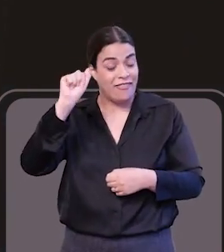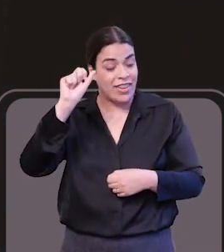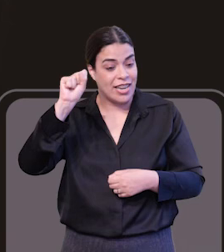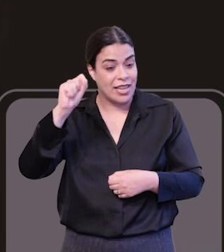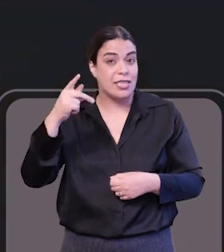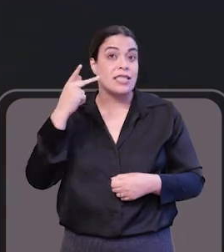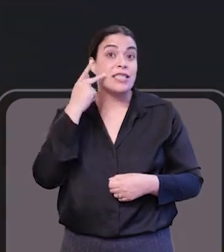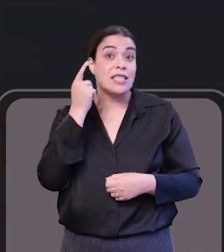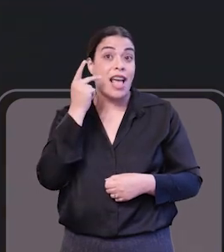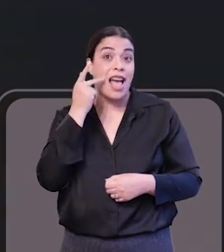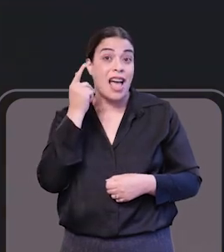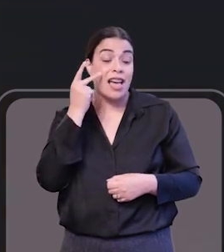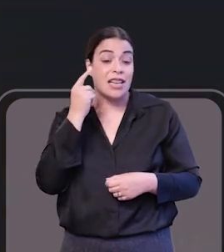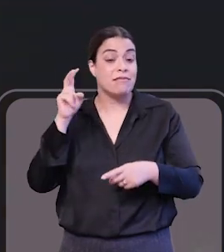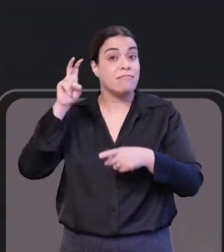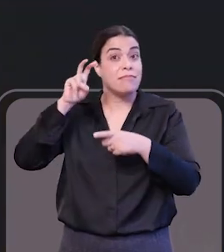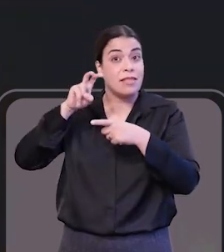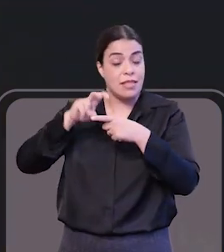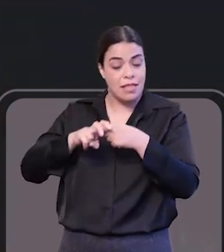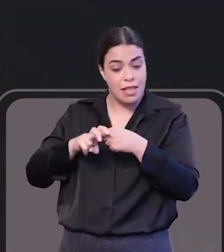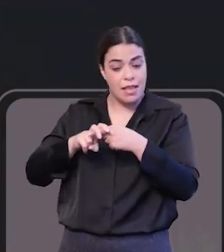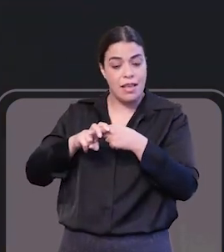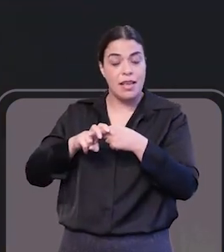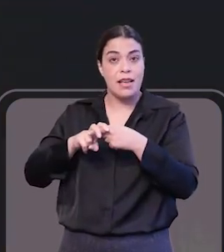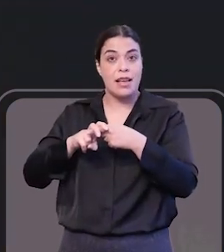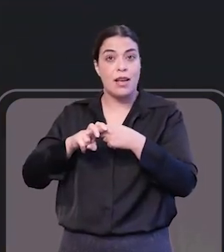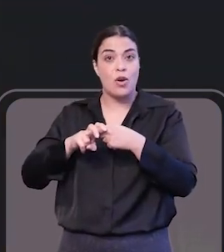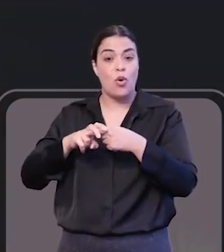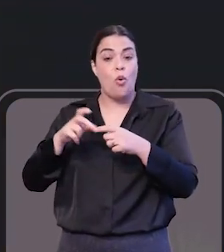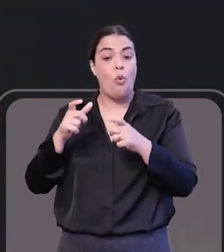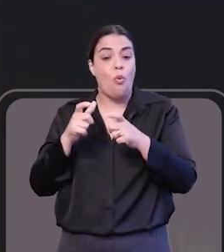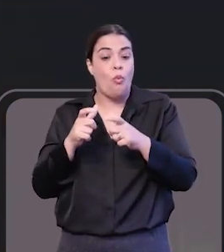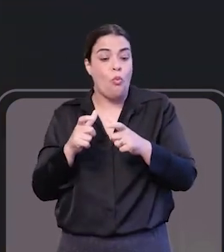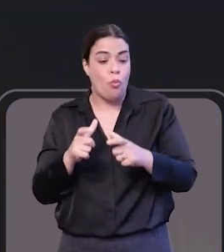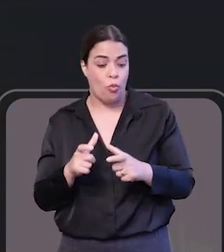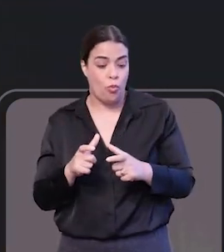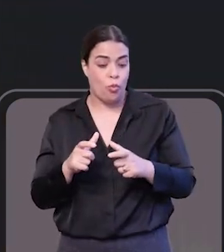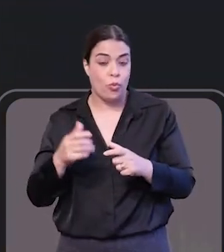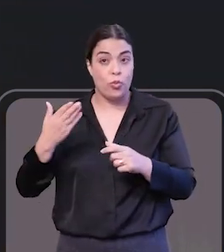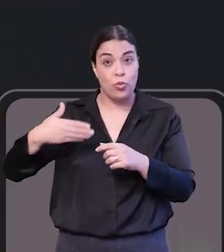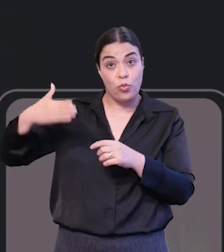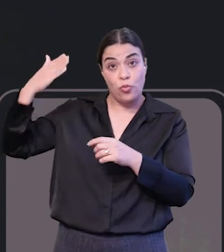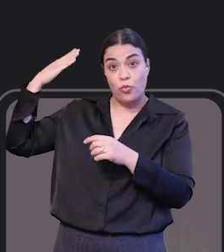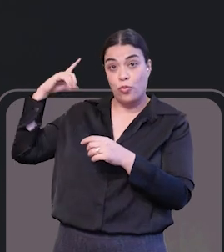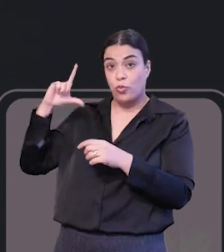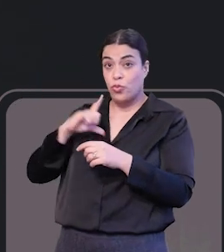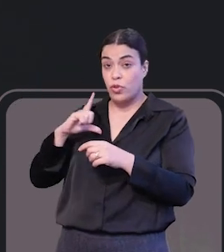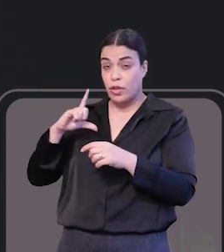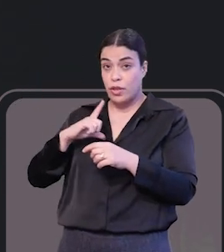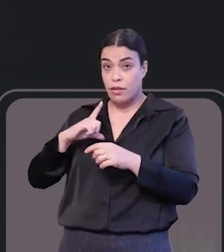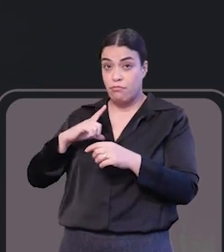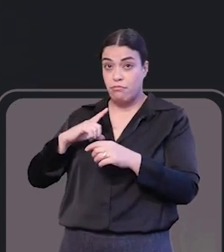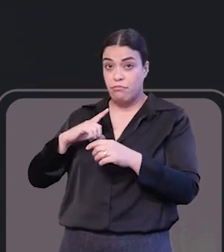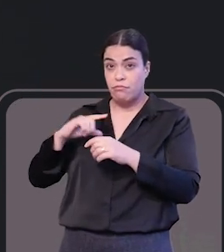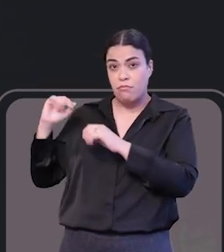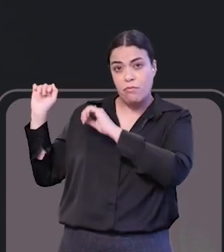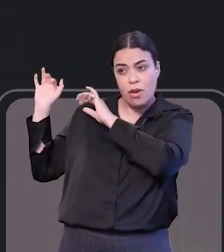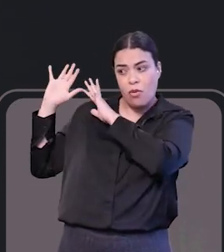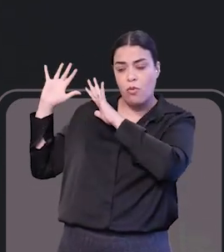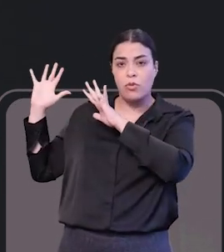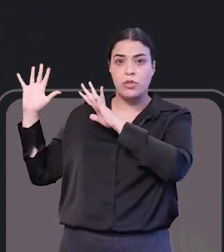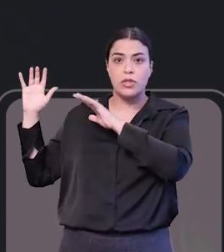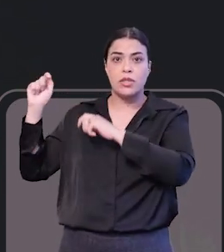Ceará eu estou sentada numa cadeira no fundo tem um